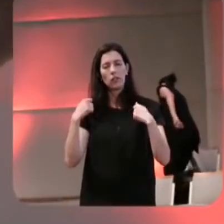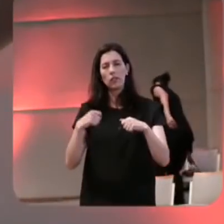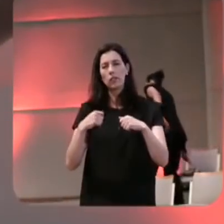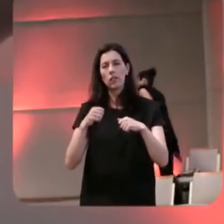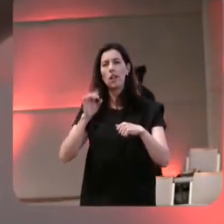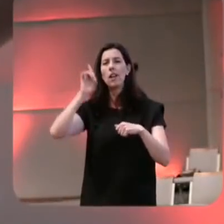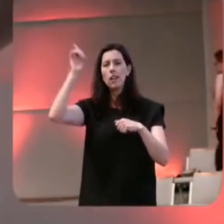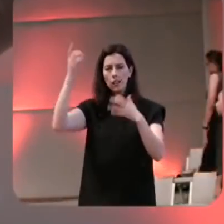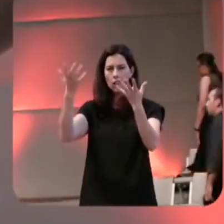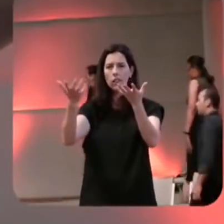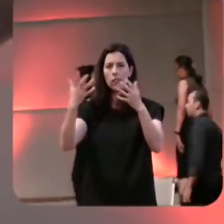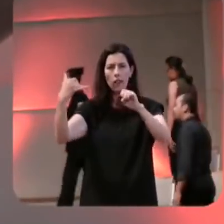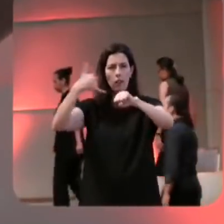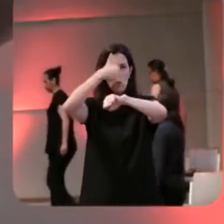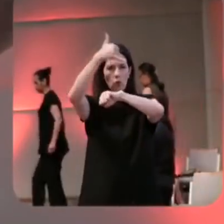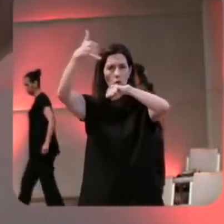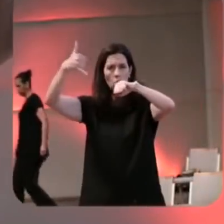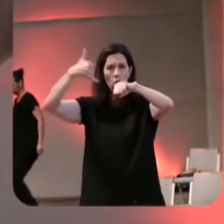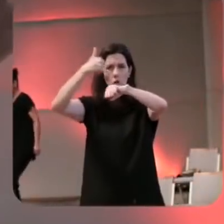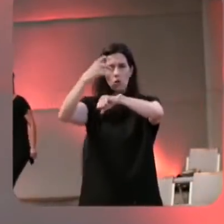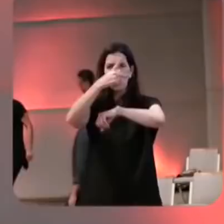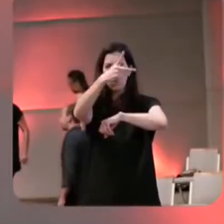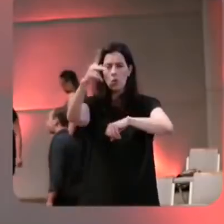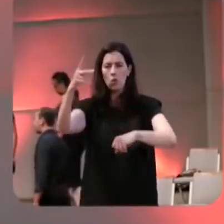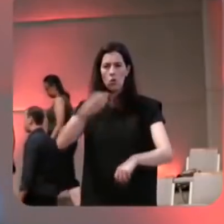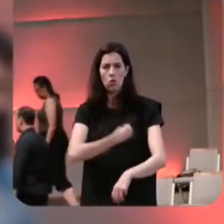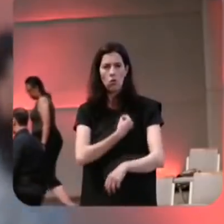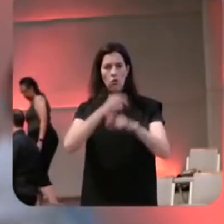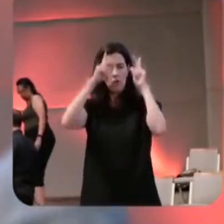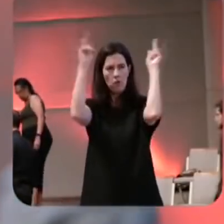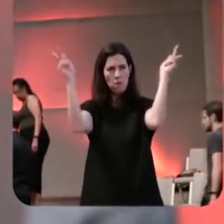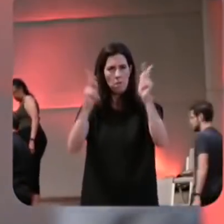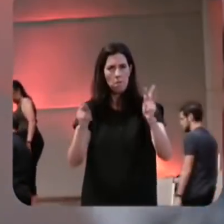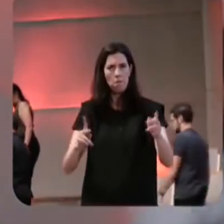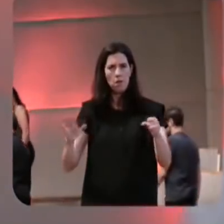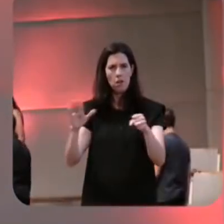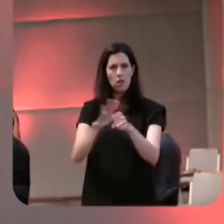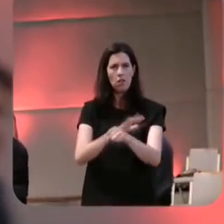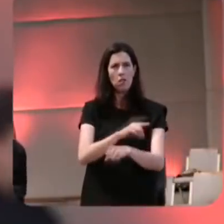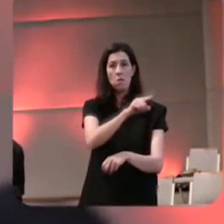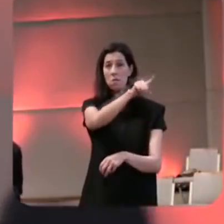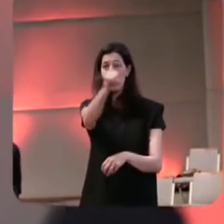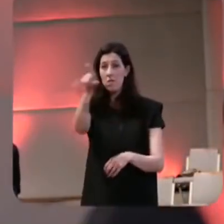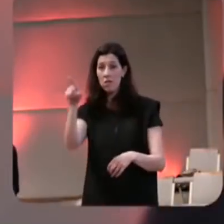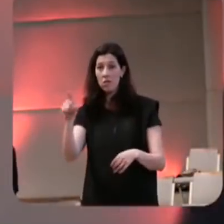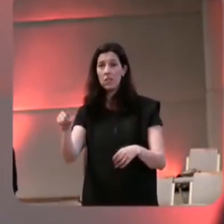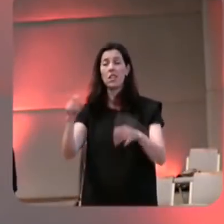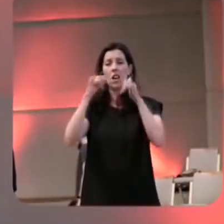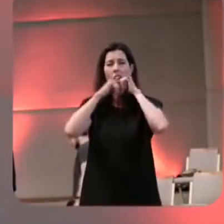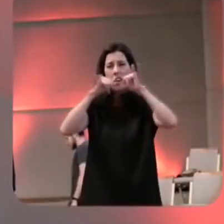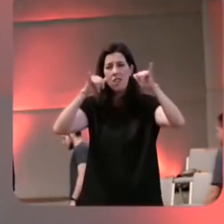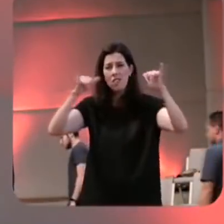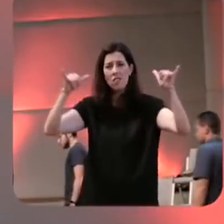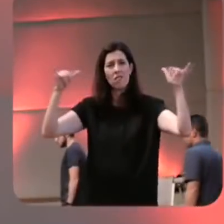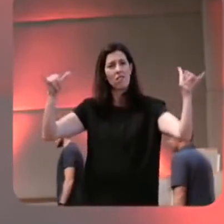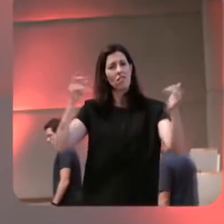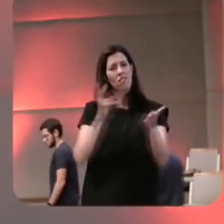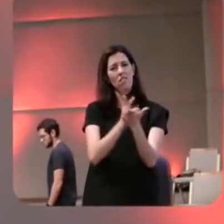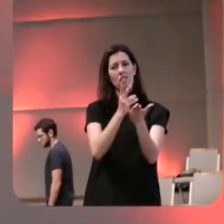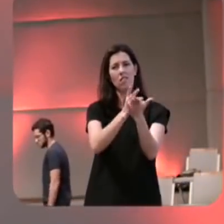Deus quer ungir você com a paz dele, para você ser ministro da paz e levar a paz do Senhor Jesus a outras